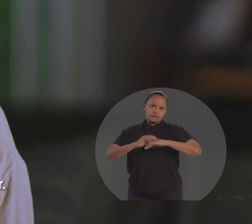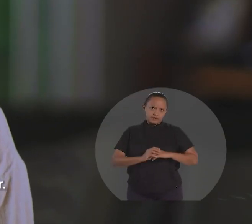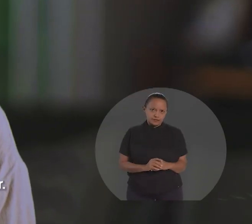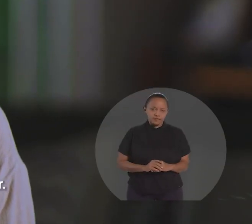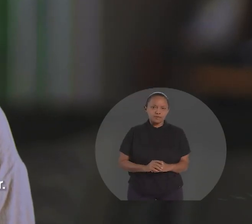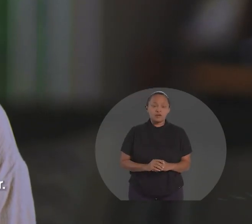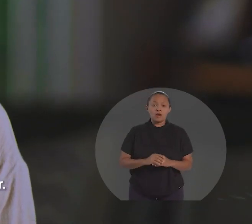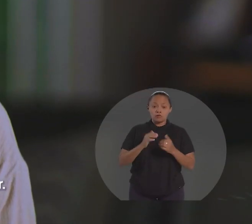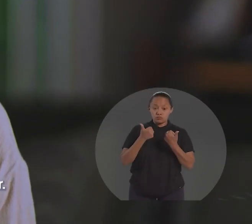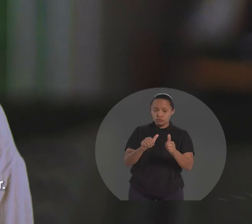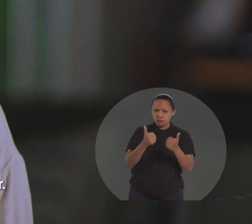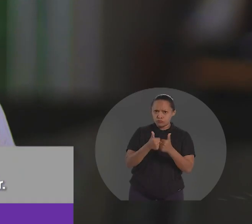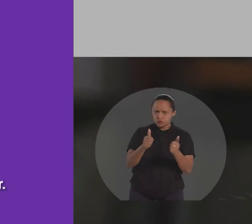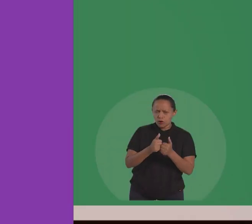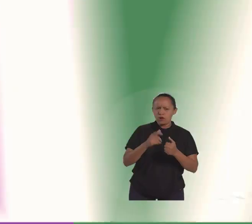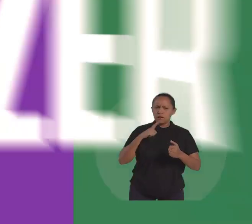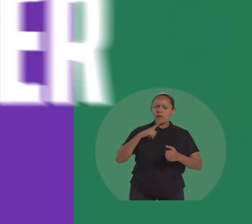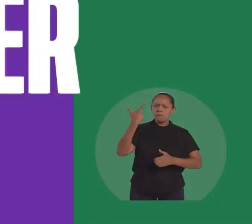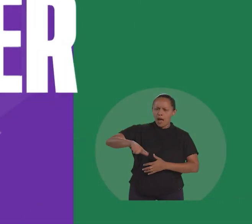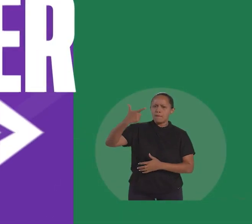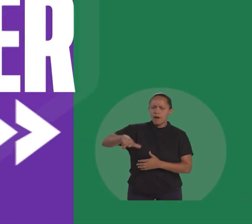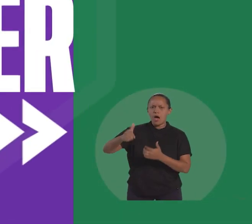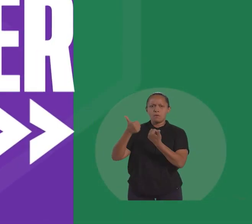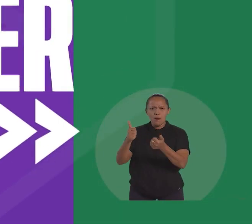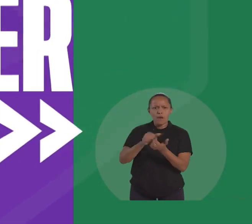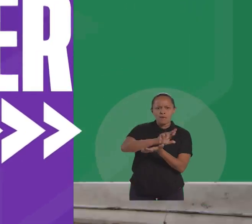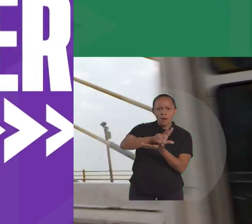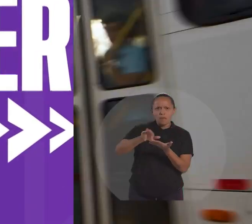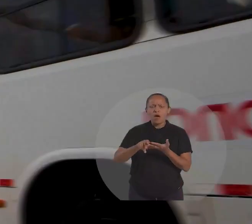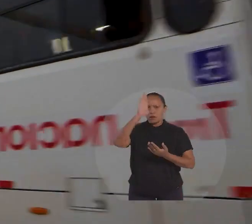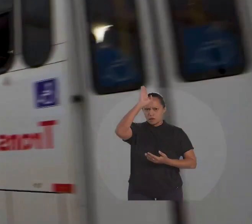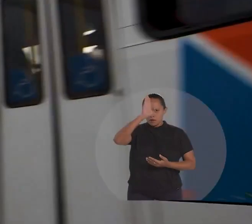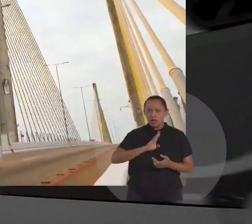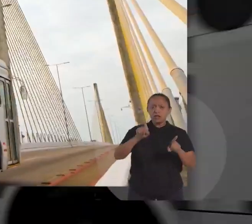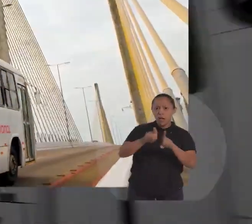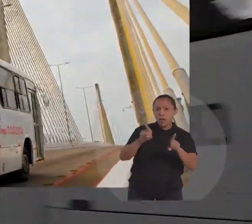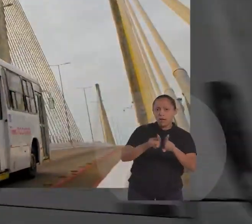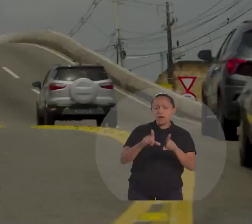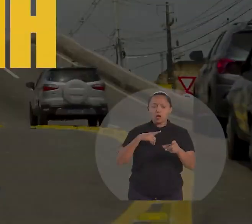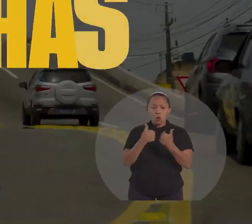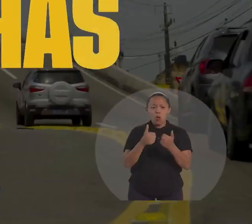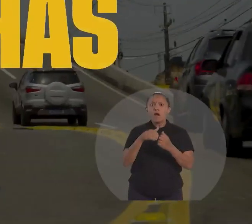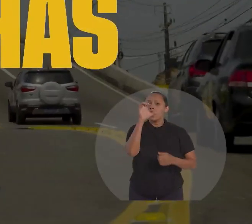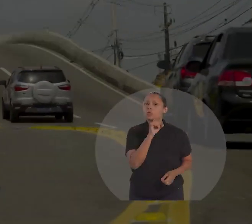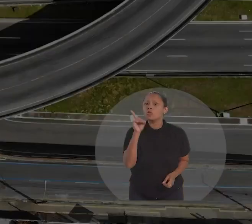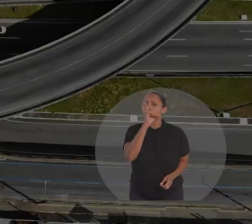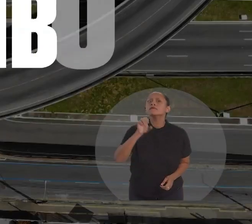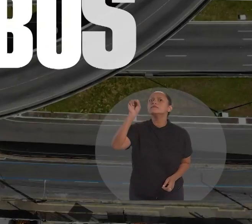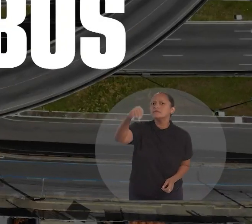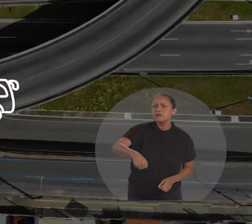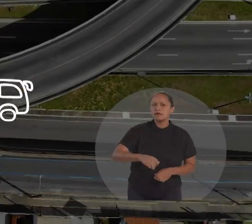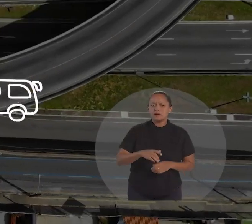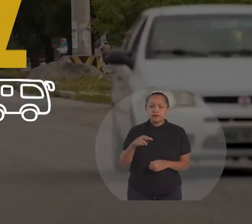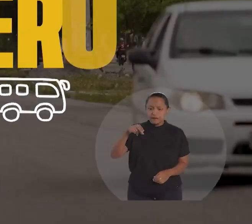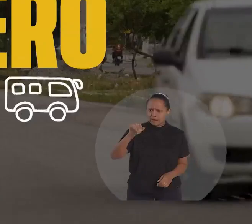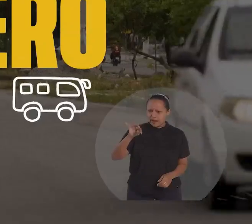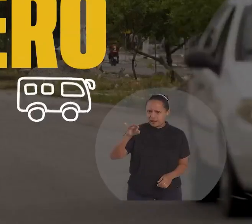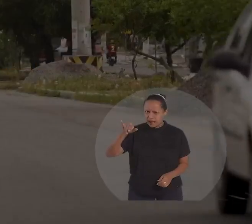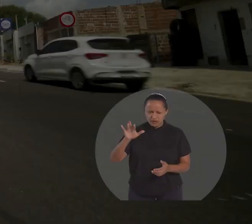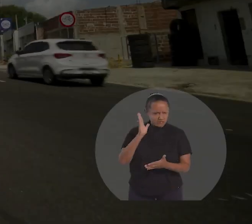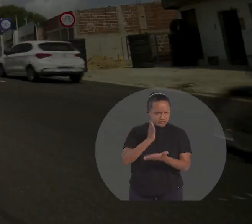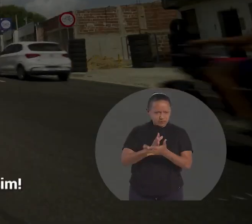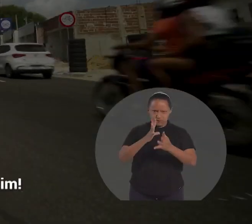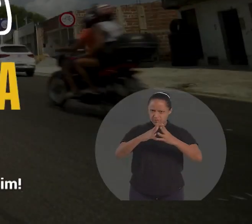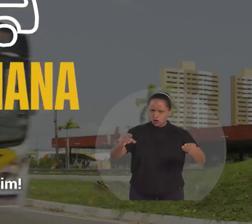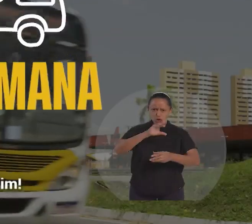o certo é a gente estar para servir. Natália vai fazer. O transporte vai ter mais linhas, mais ônibus, tarifa